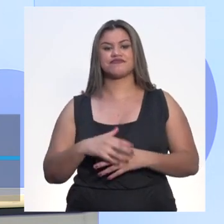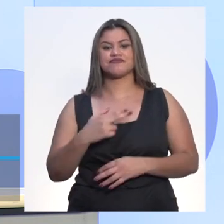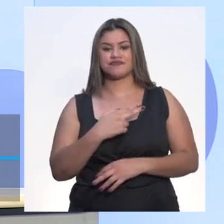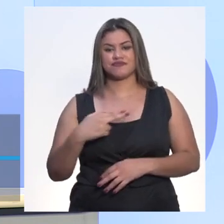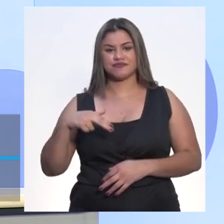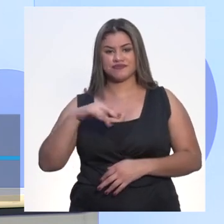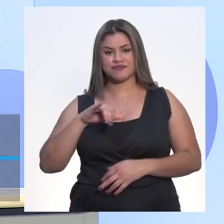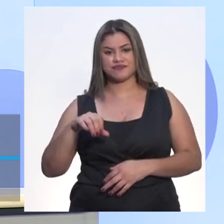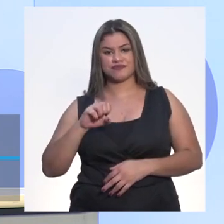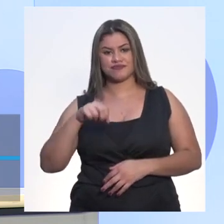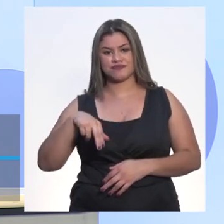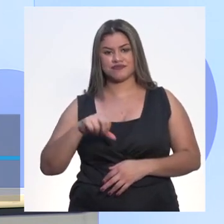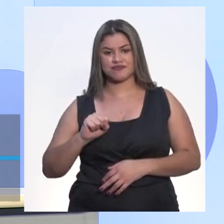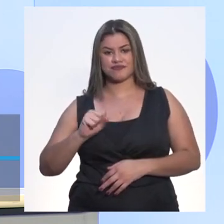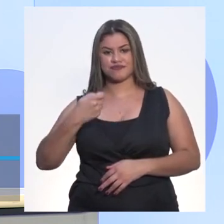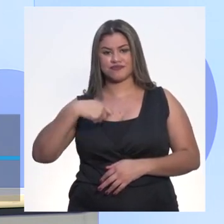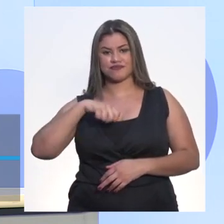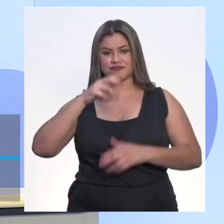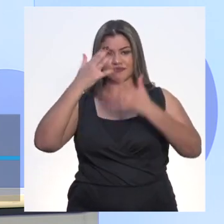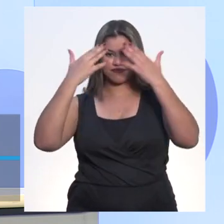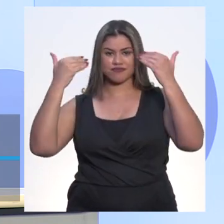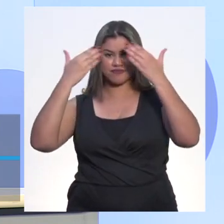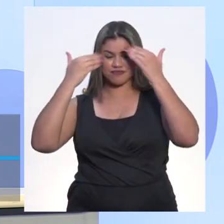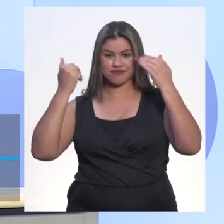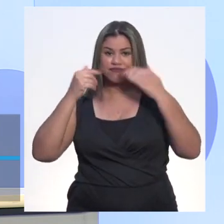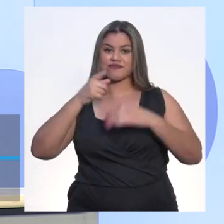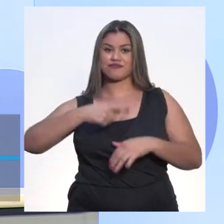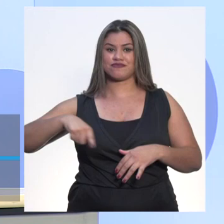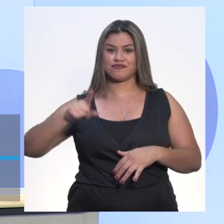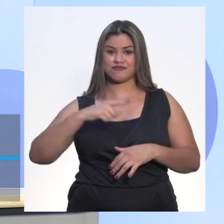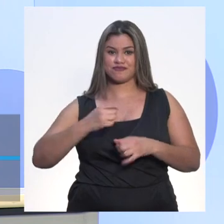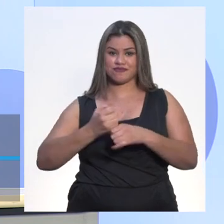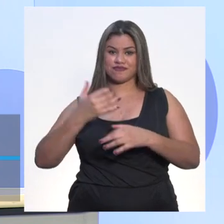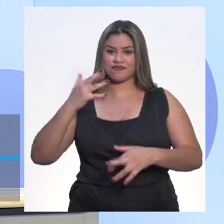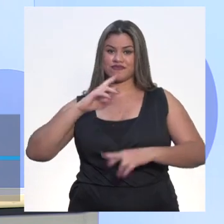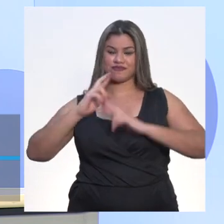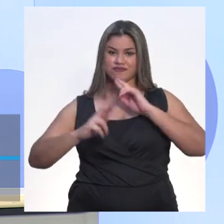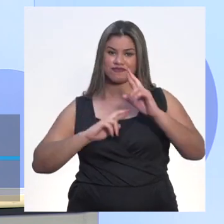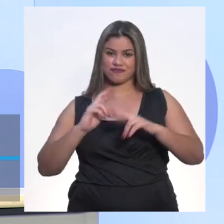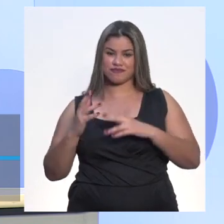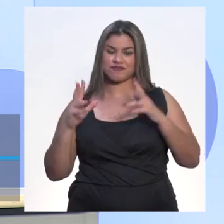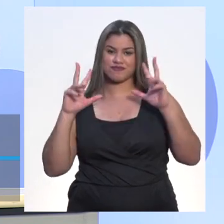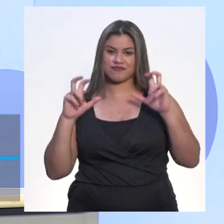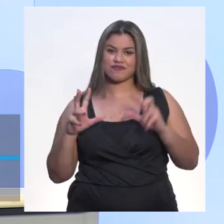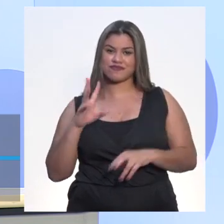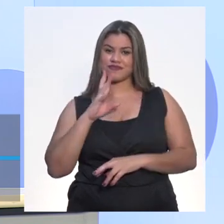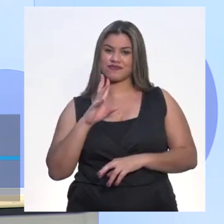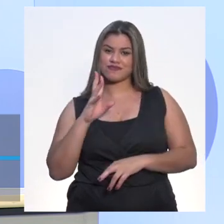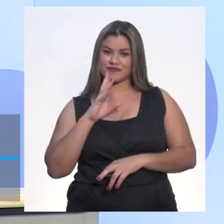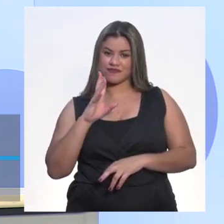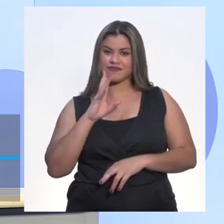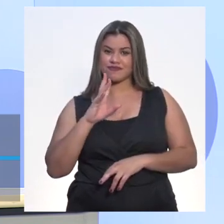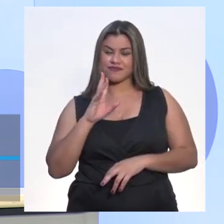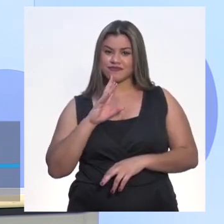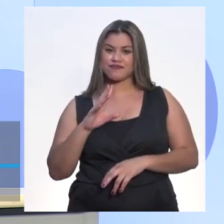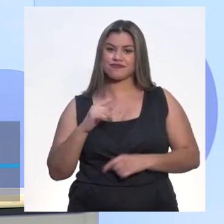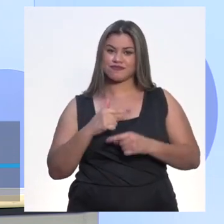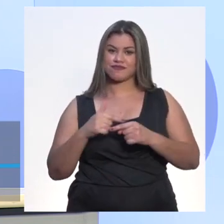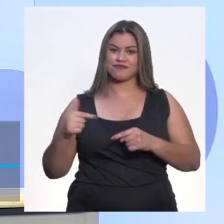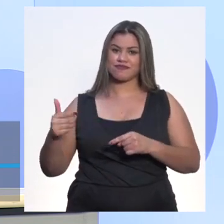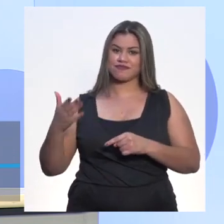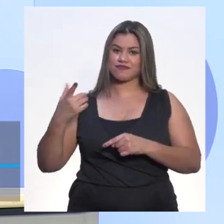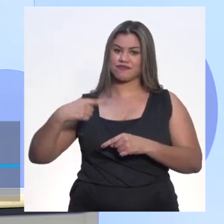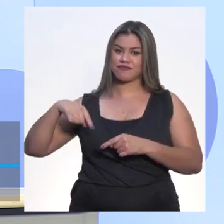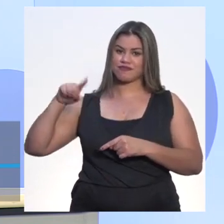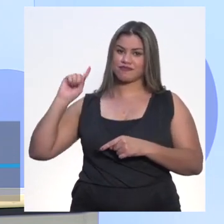aqui de vocês, acompanhar. Vocês estão colocando no chat, respondendo. Hoje o tema é muito interessante, né? Continuando a semana passada.